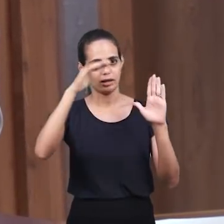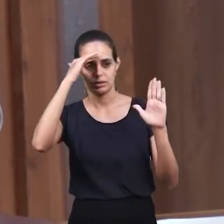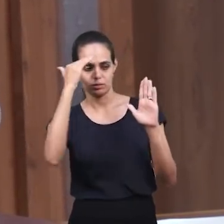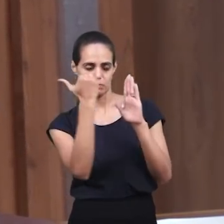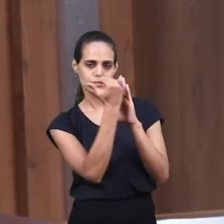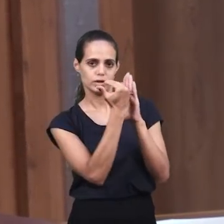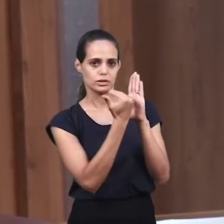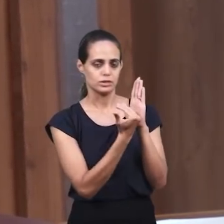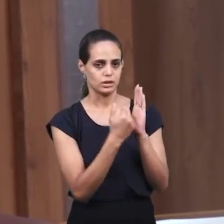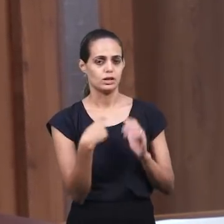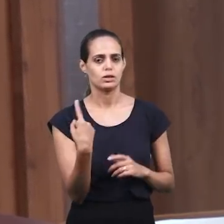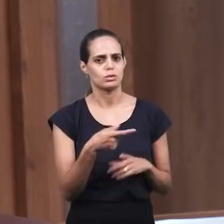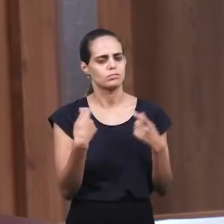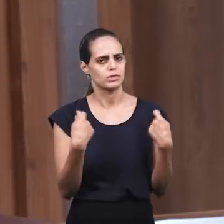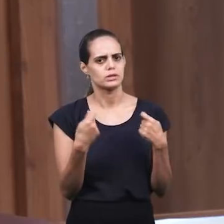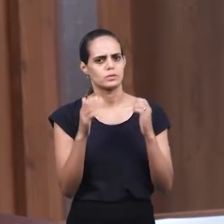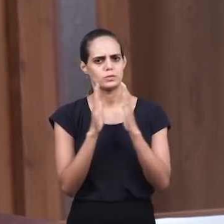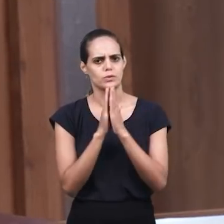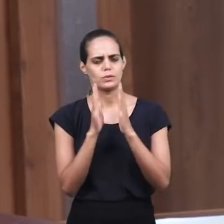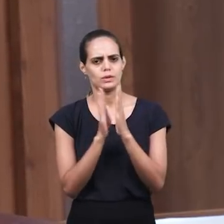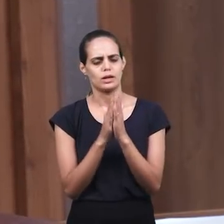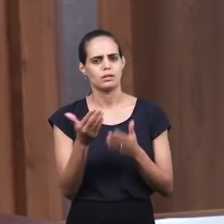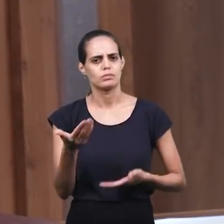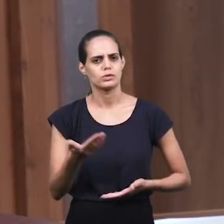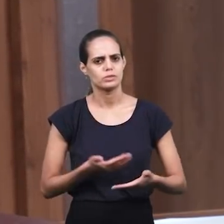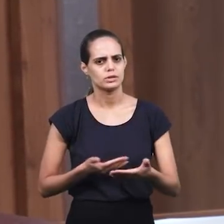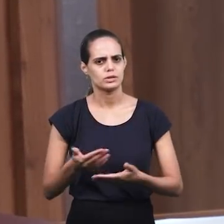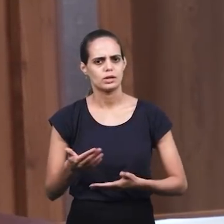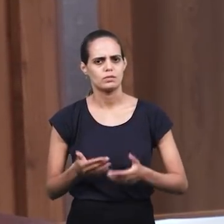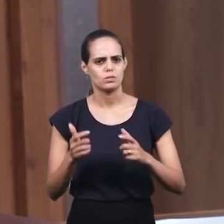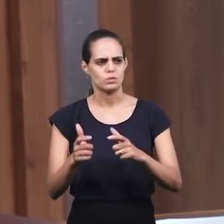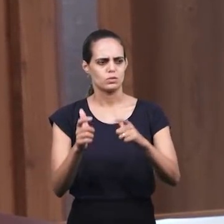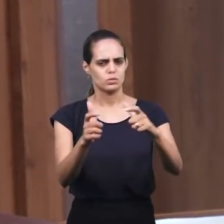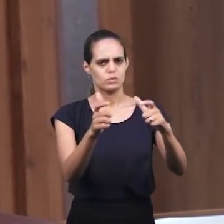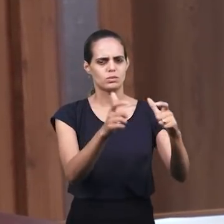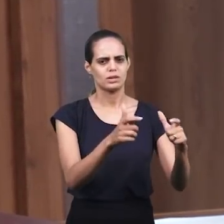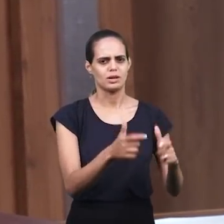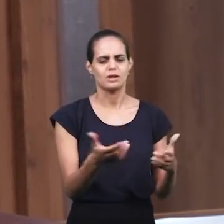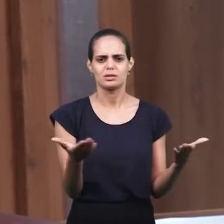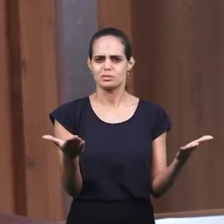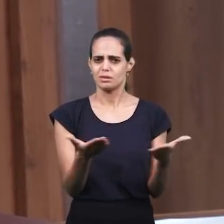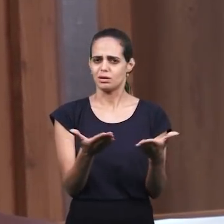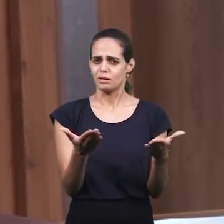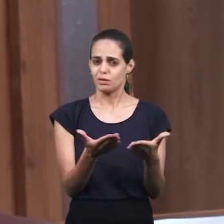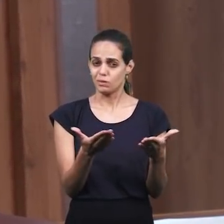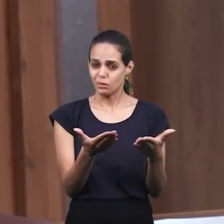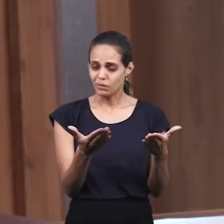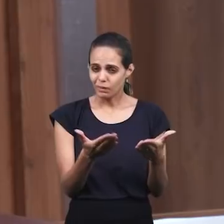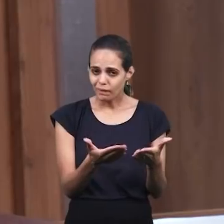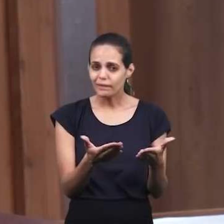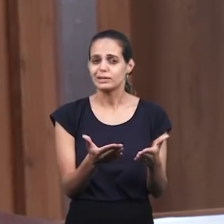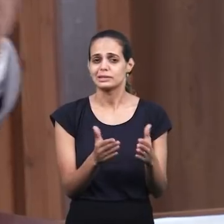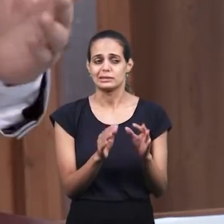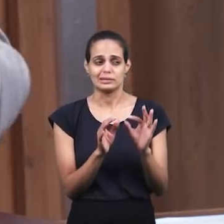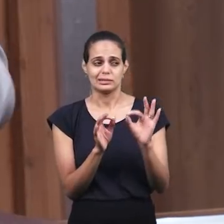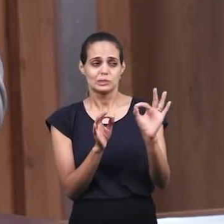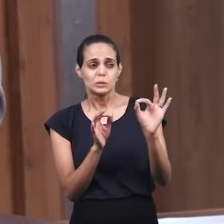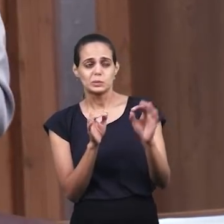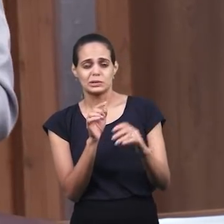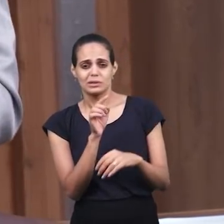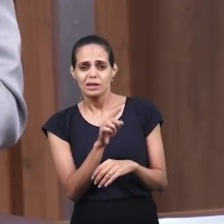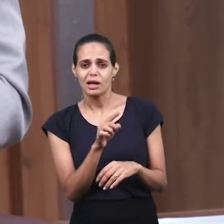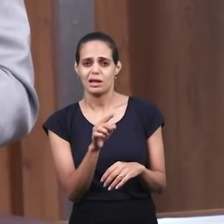nossos irmãos que moram em lugares que estão sendo mais afetados nesse momento, os nossos irmãos do Norte,